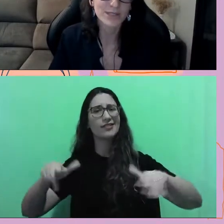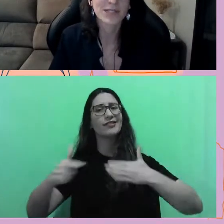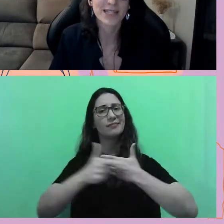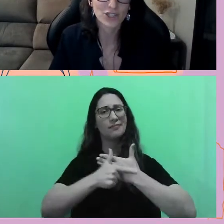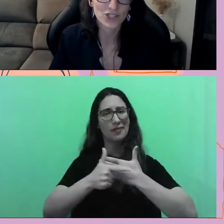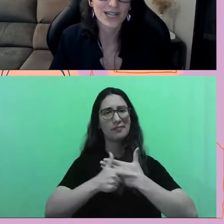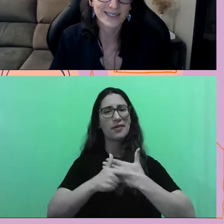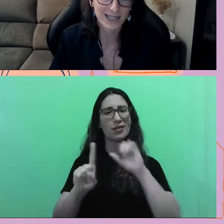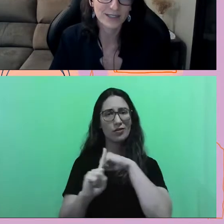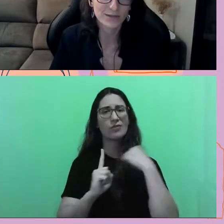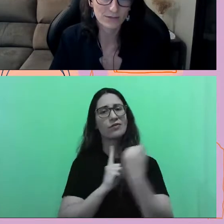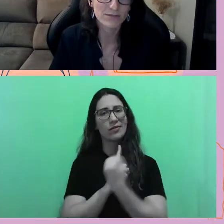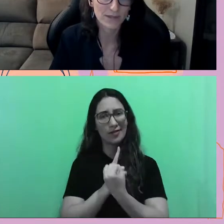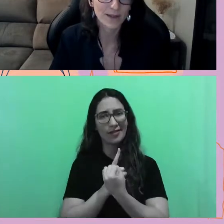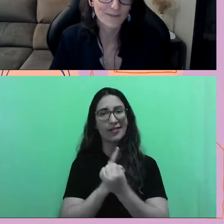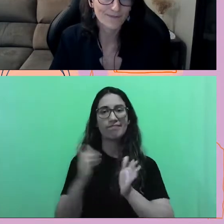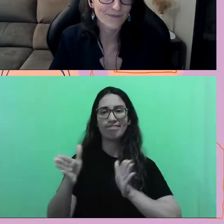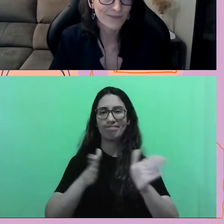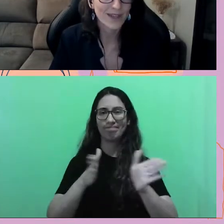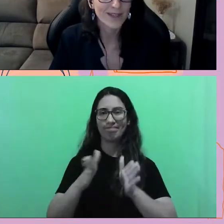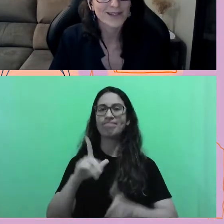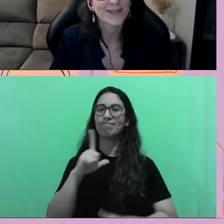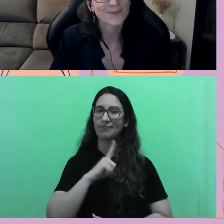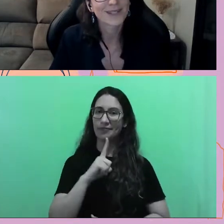tenha essa possibilidade de acesso, né?